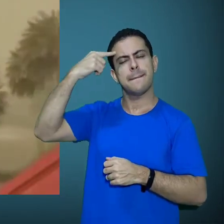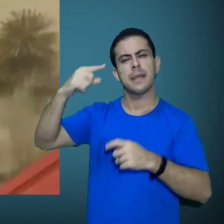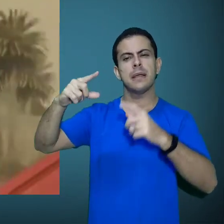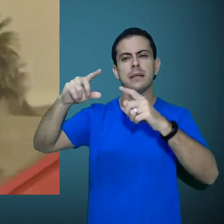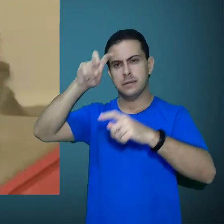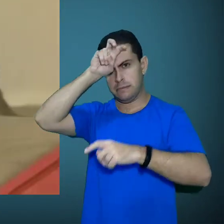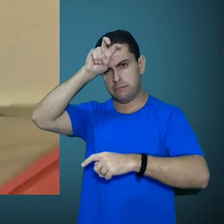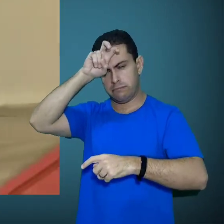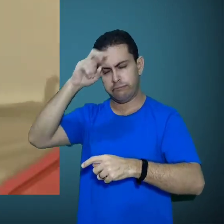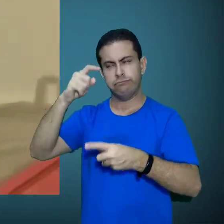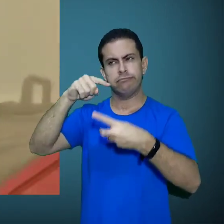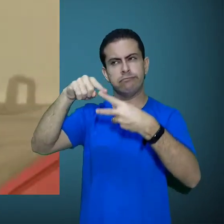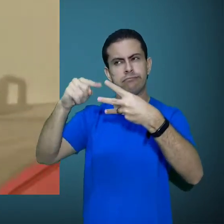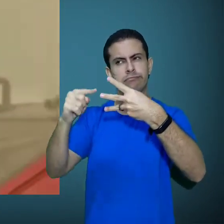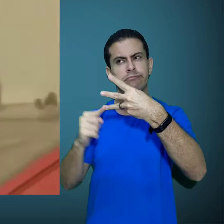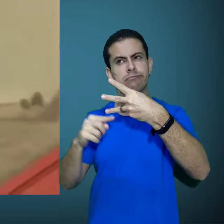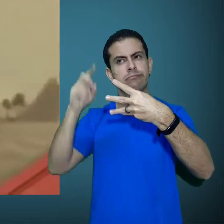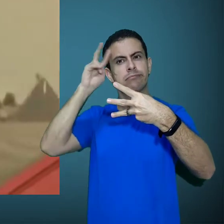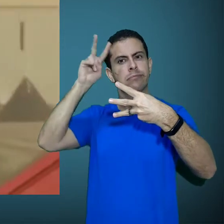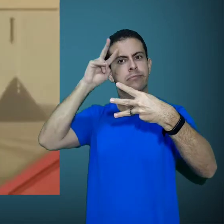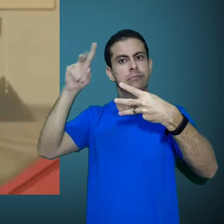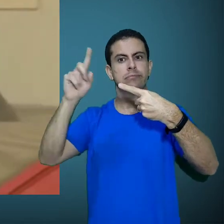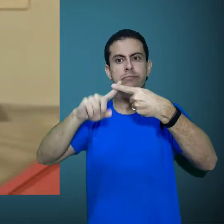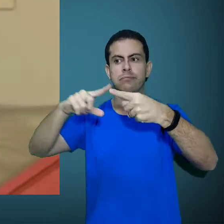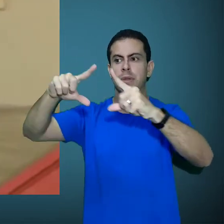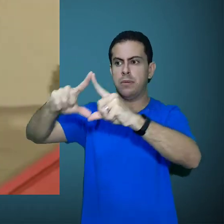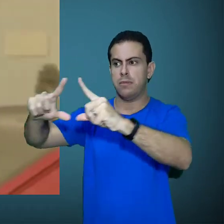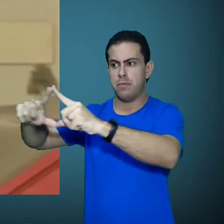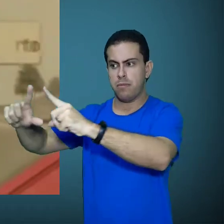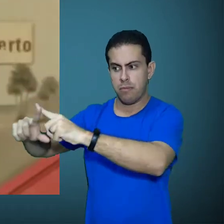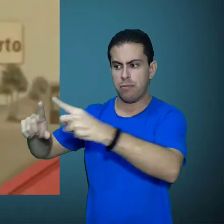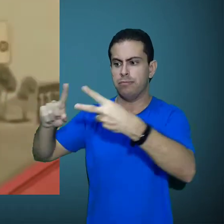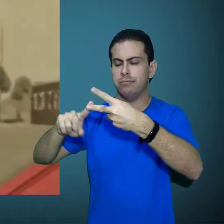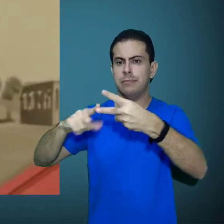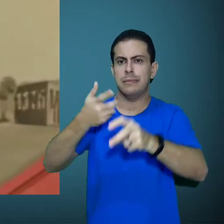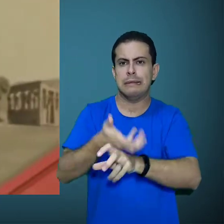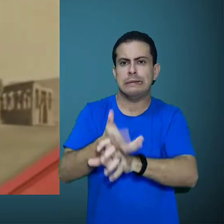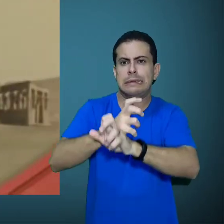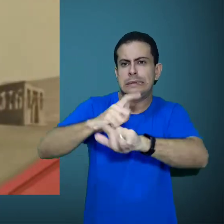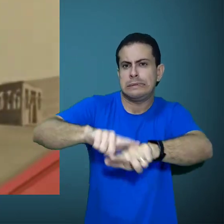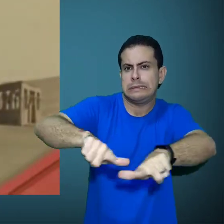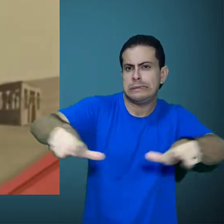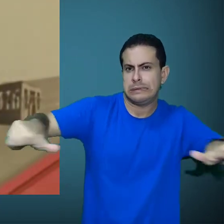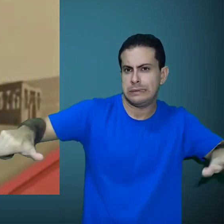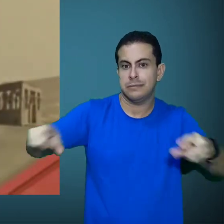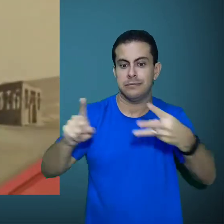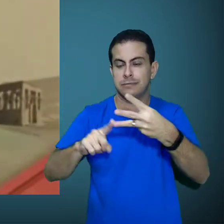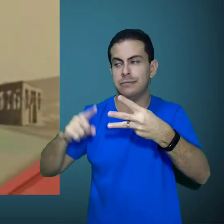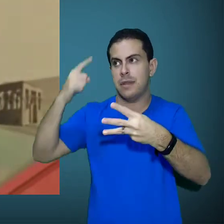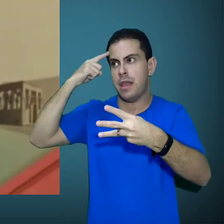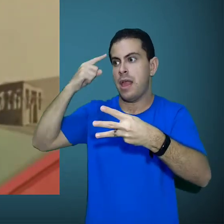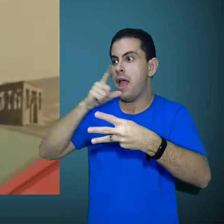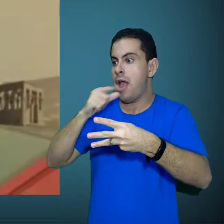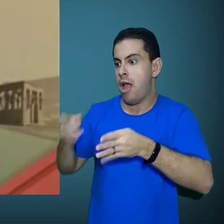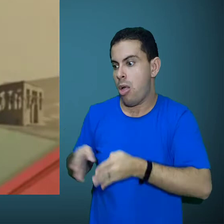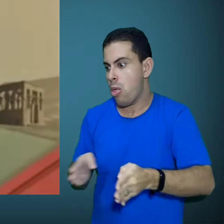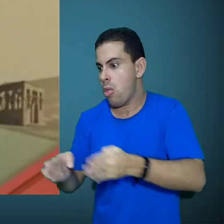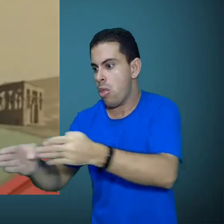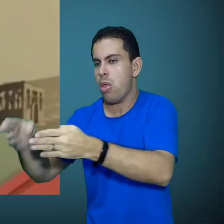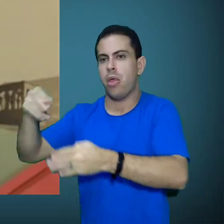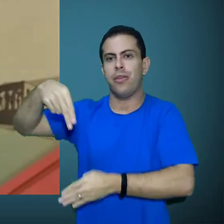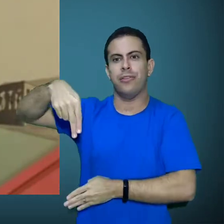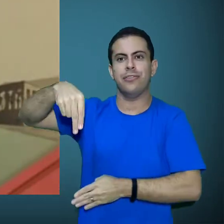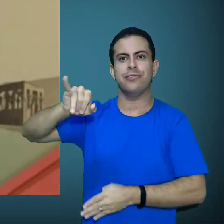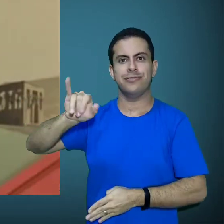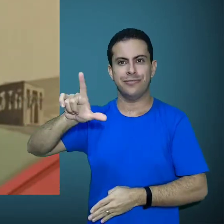Quando pensamos no Egito, 3 imagens nos vêm à cabeça: as pirâmides, o deserto e o impressionante rio chamado